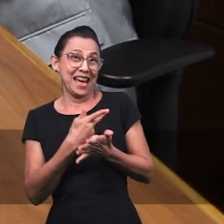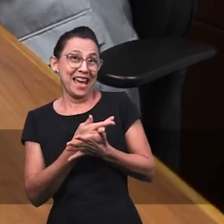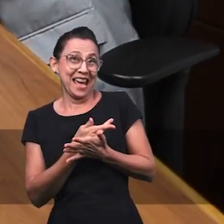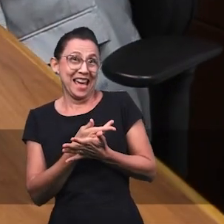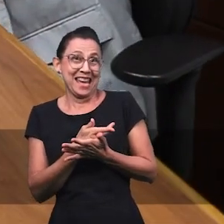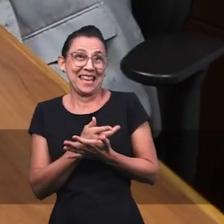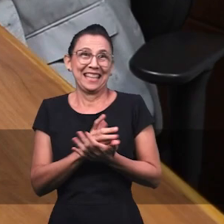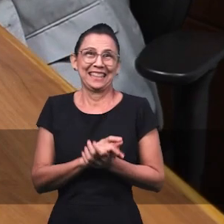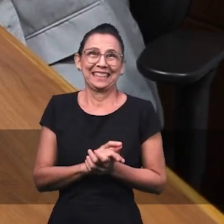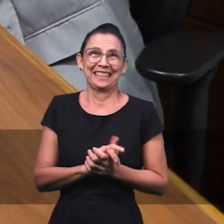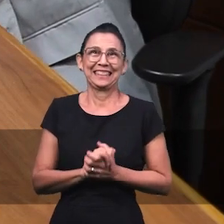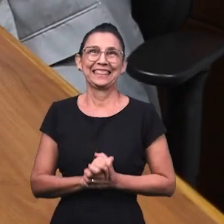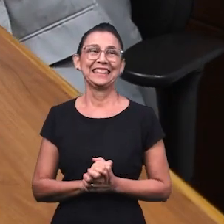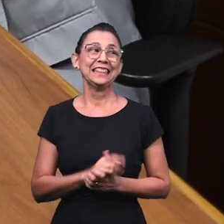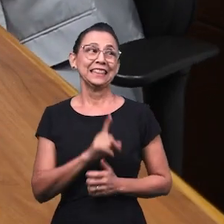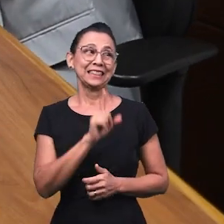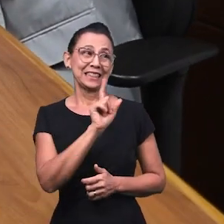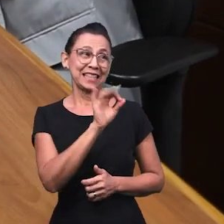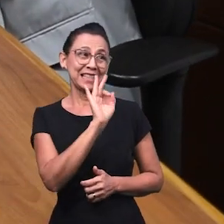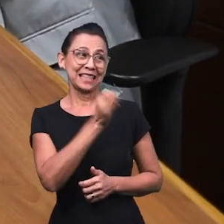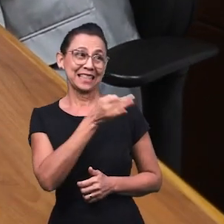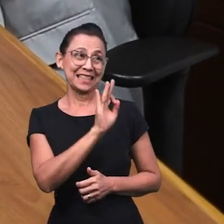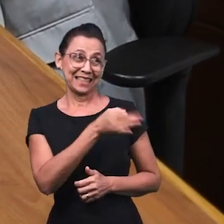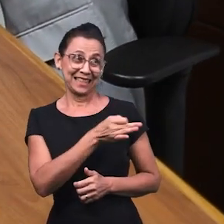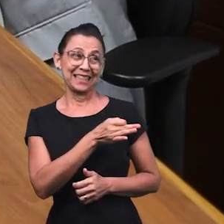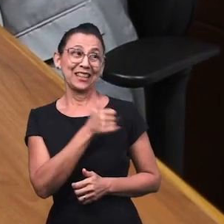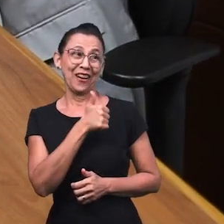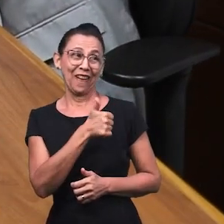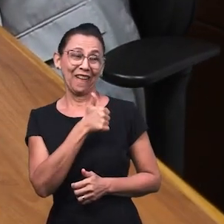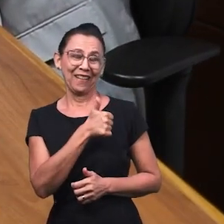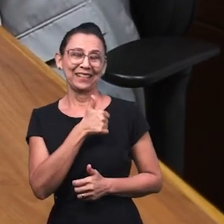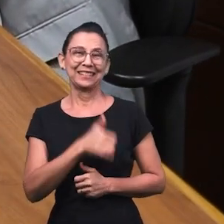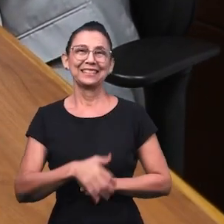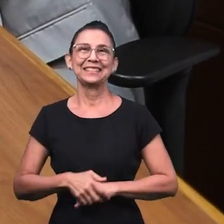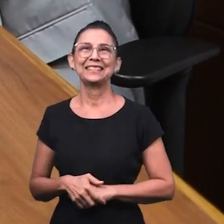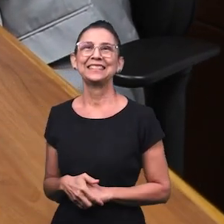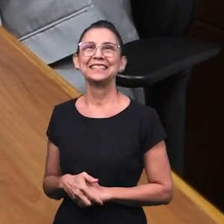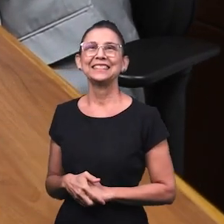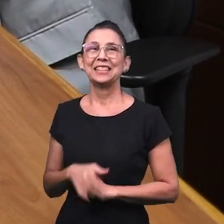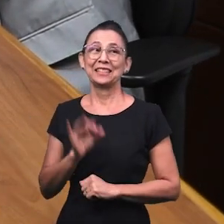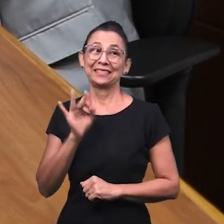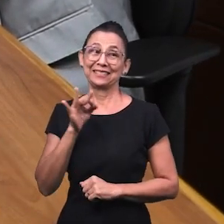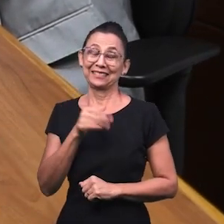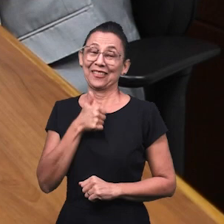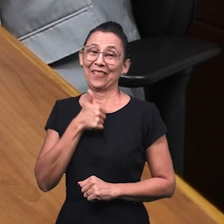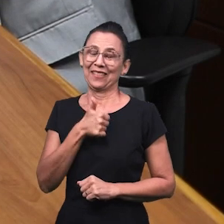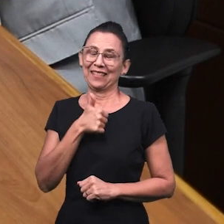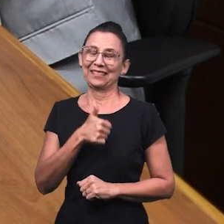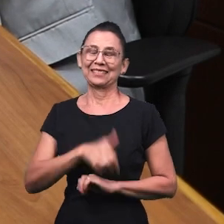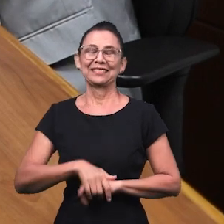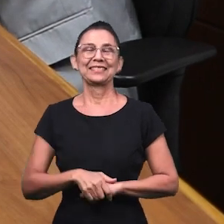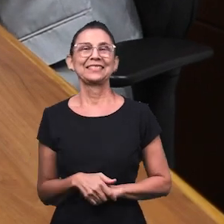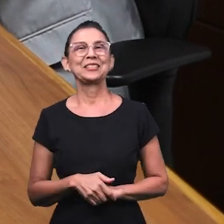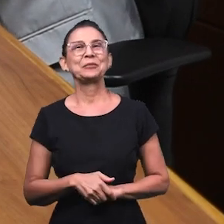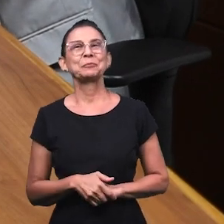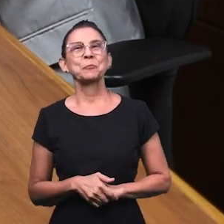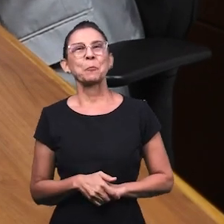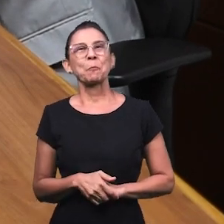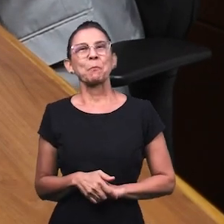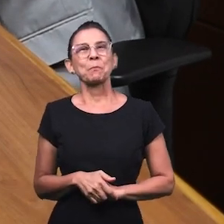uma parte. Não, você acertou muito. Acertou muito,